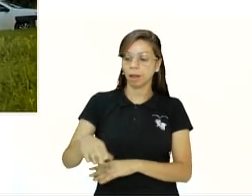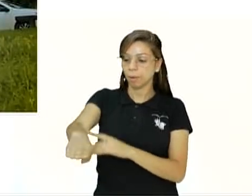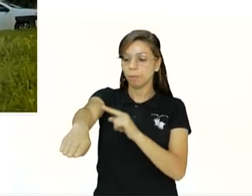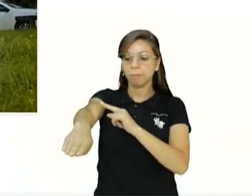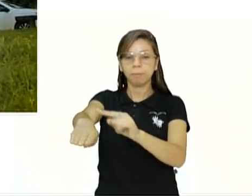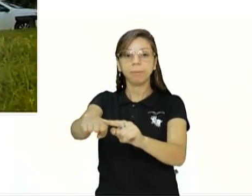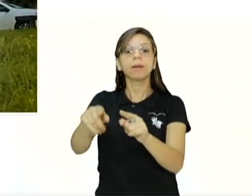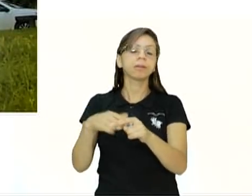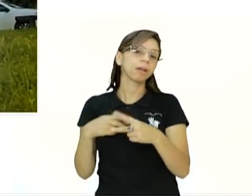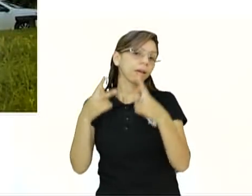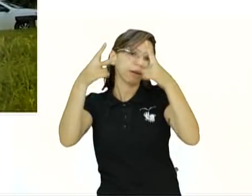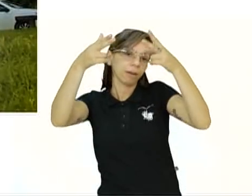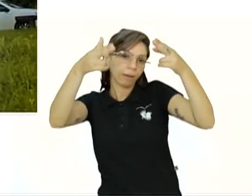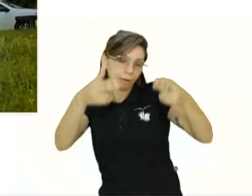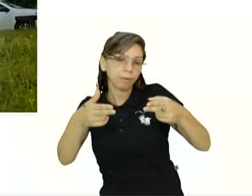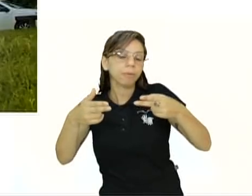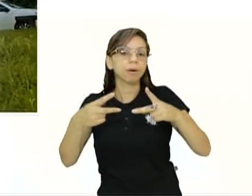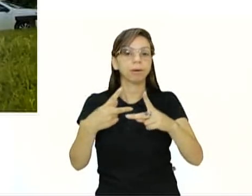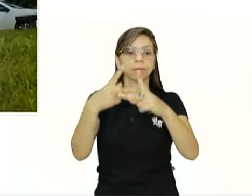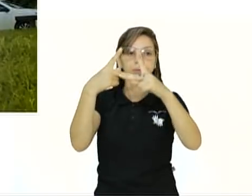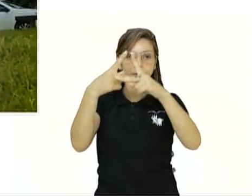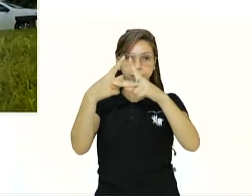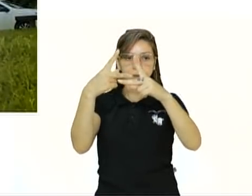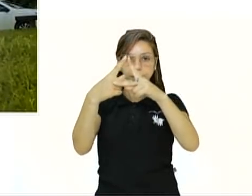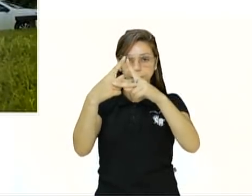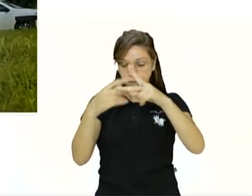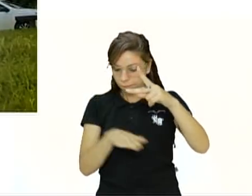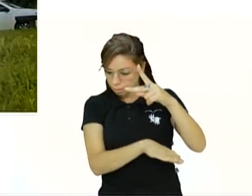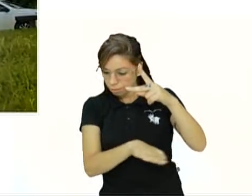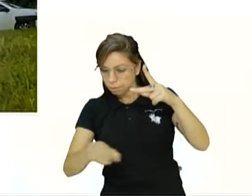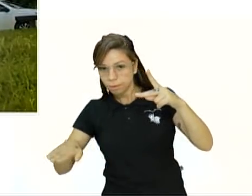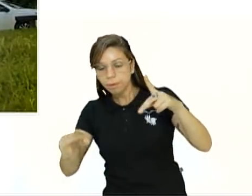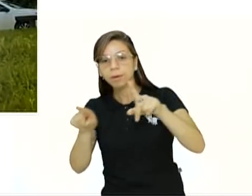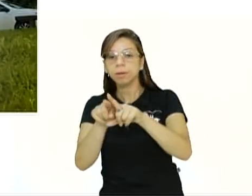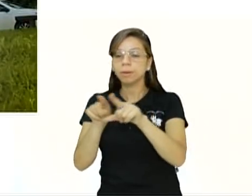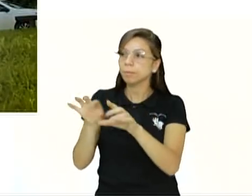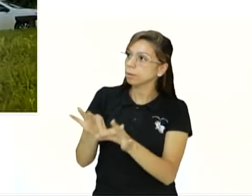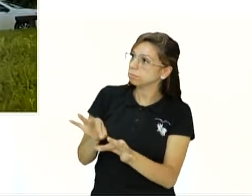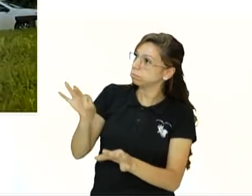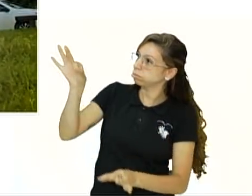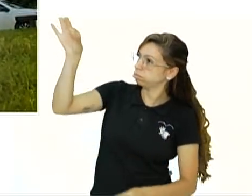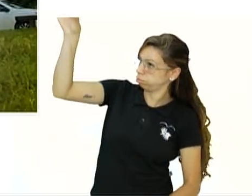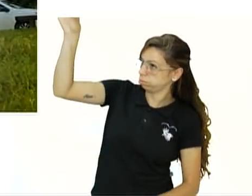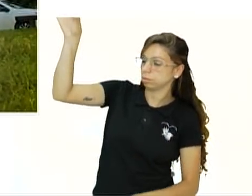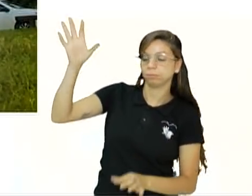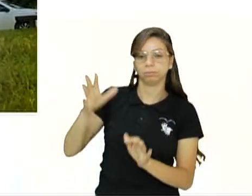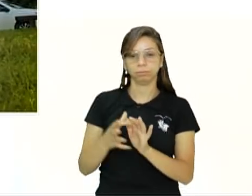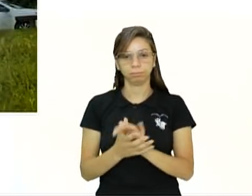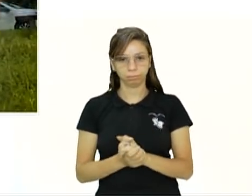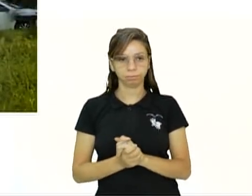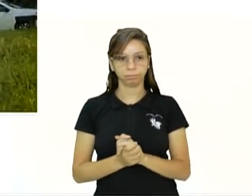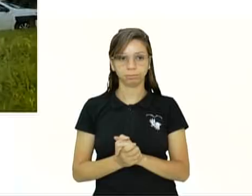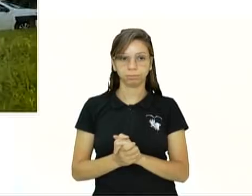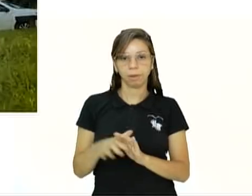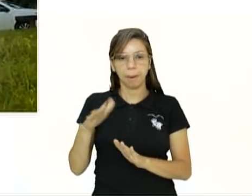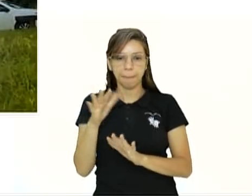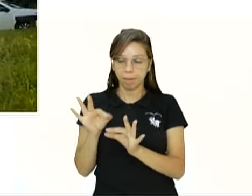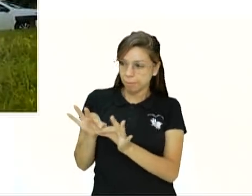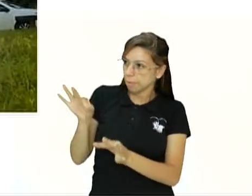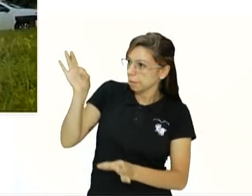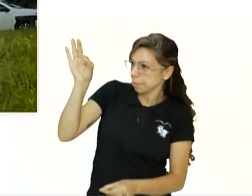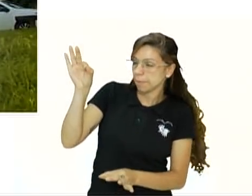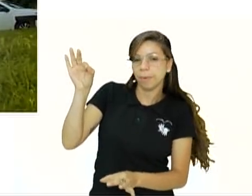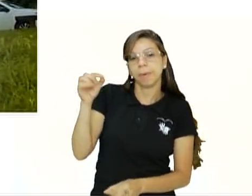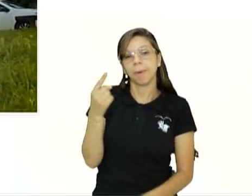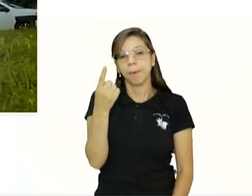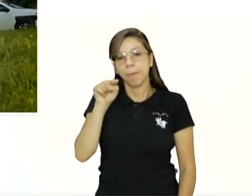é semelhante ao triângulo formado pelo chão e aquela torre bem alta lá. A medida dele é 1,40 m